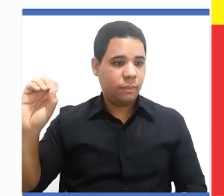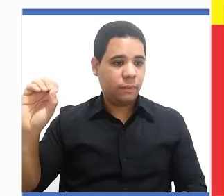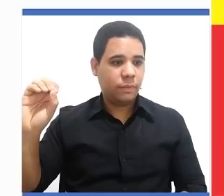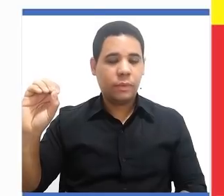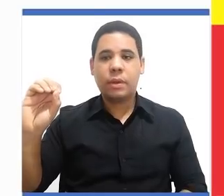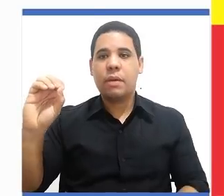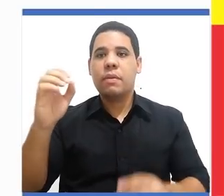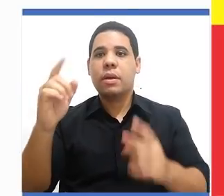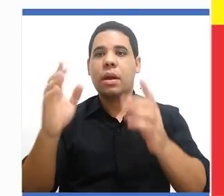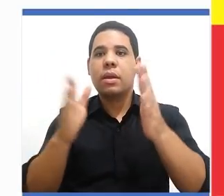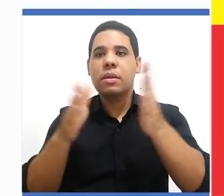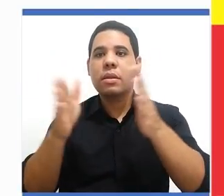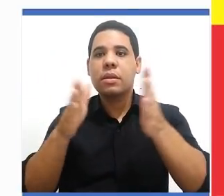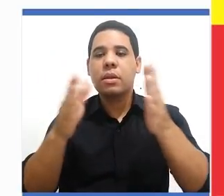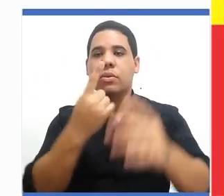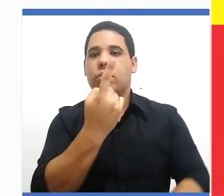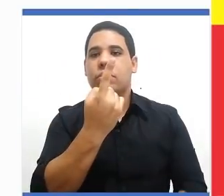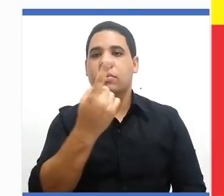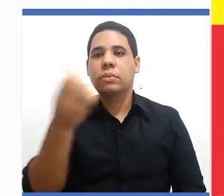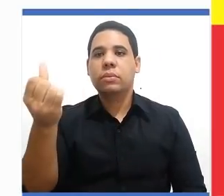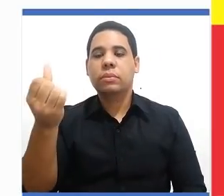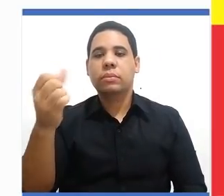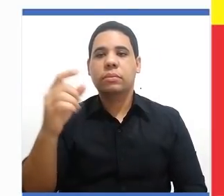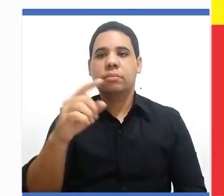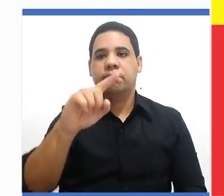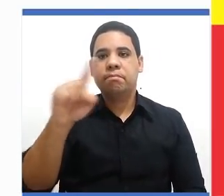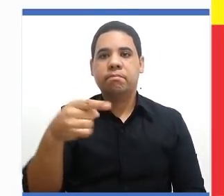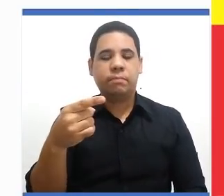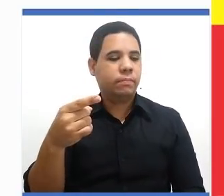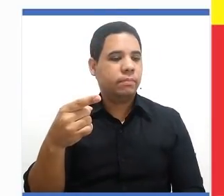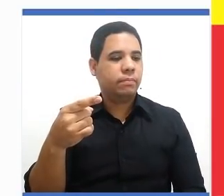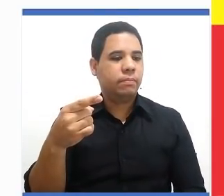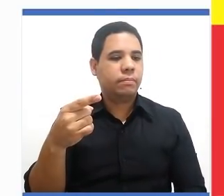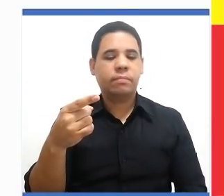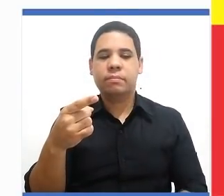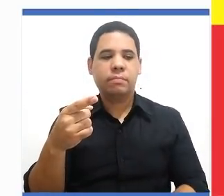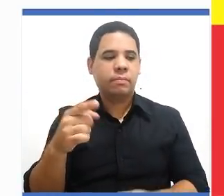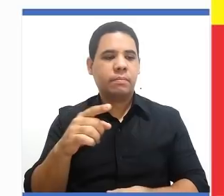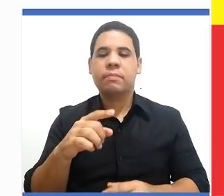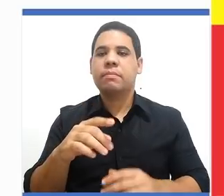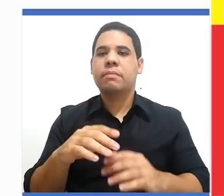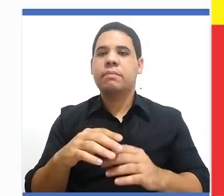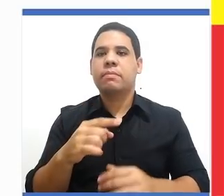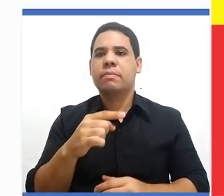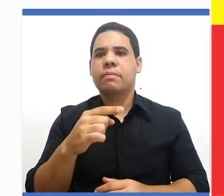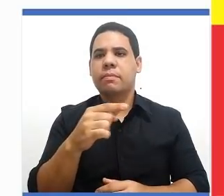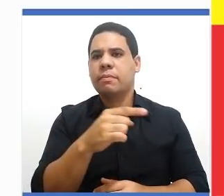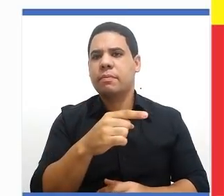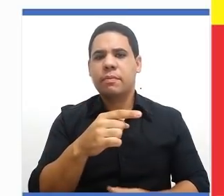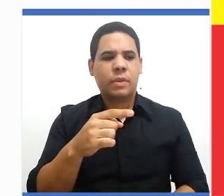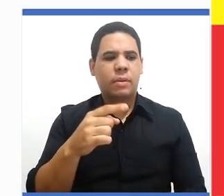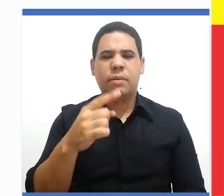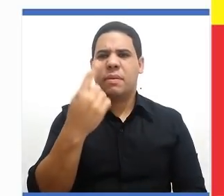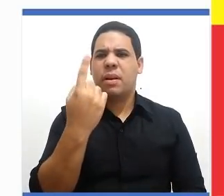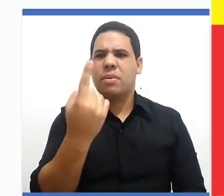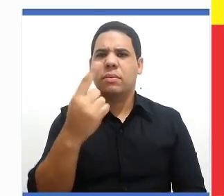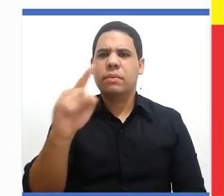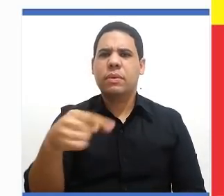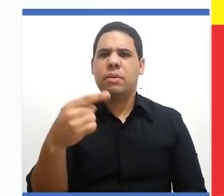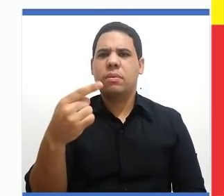para entre 1 e o 6. Mais um pulo. Com isso, acabou. O que é que vai fazer? A vírgula vai ficar aí, vai ficar